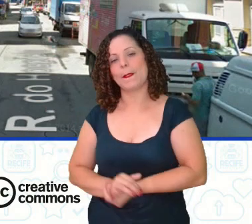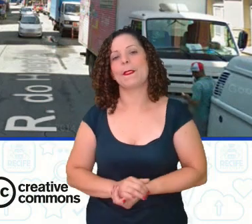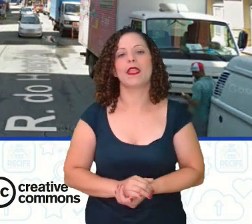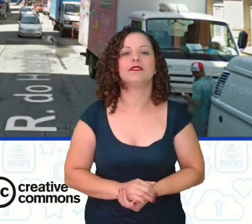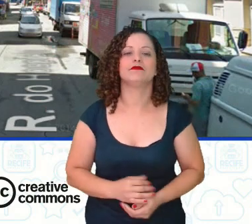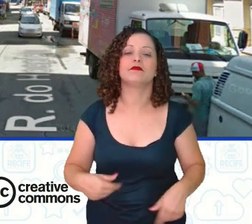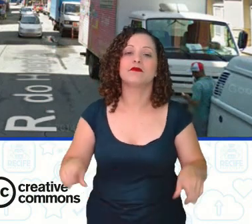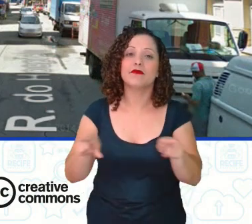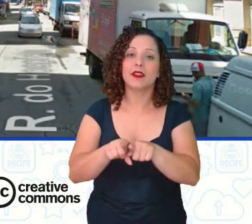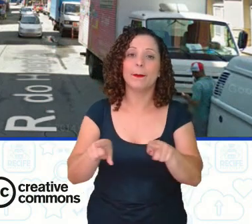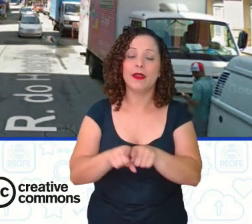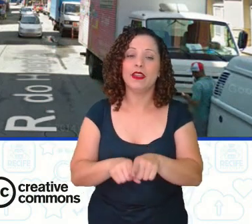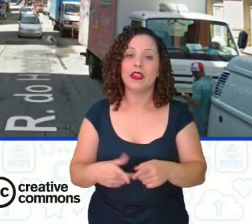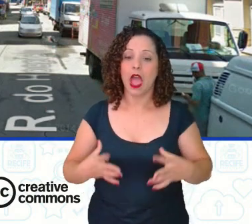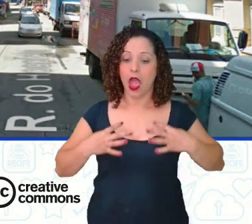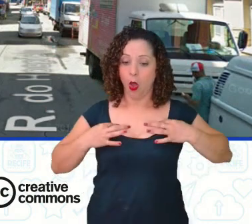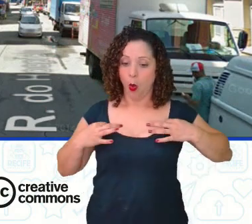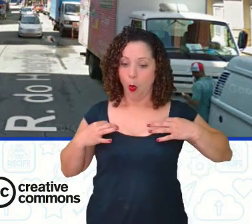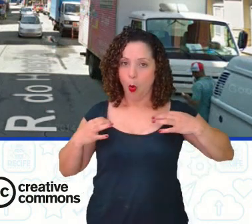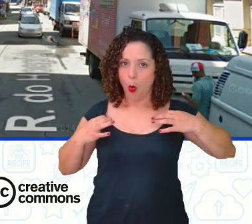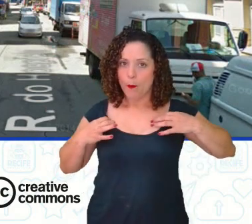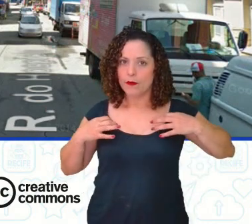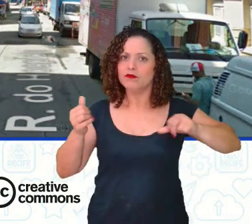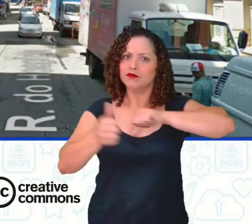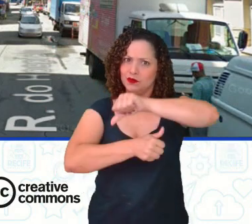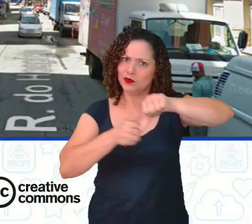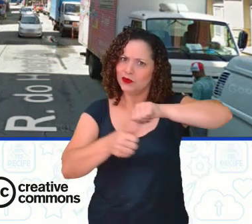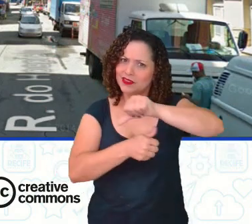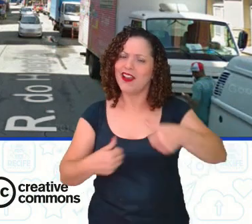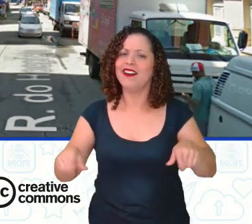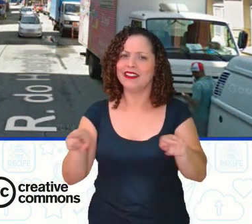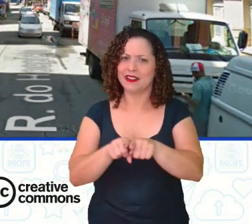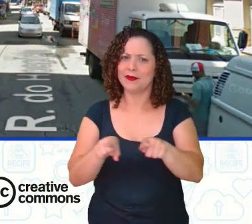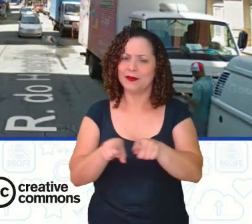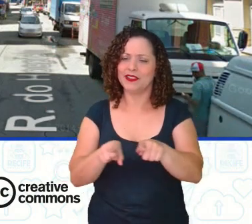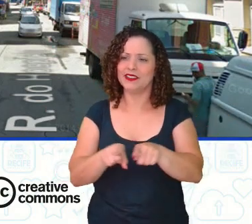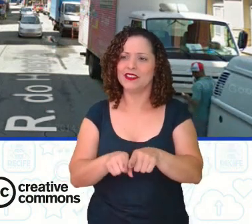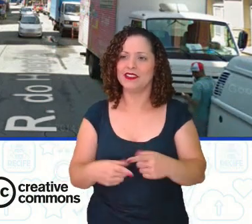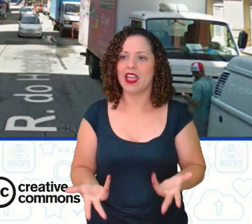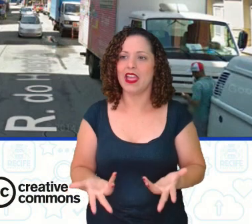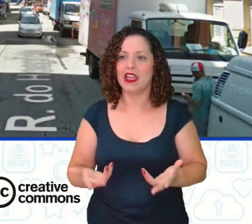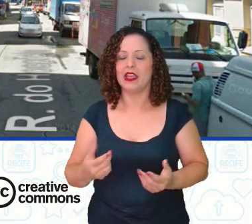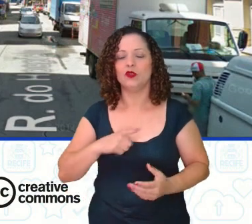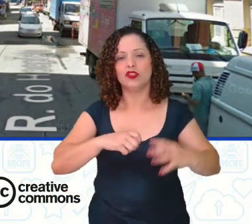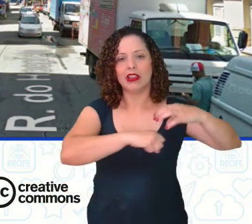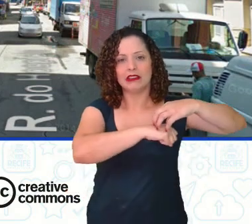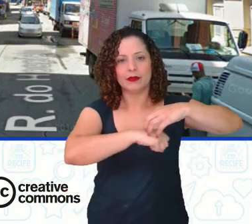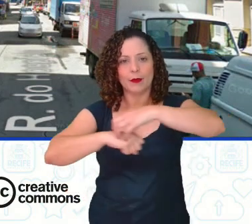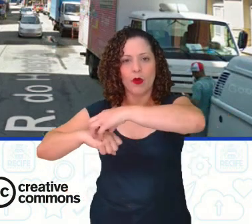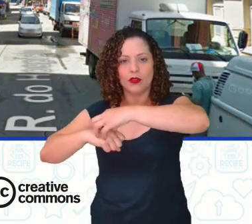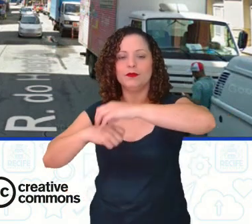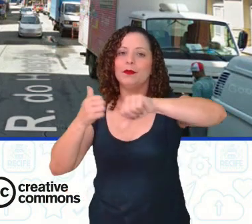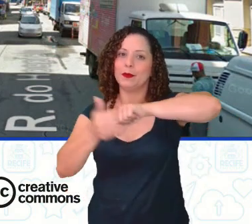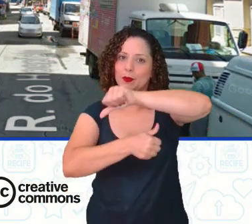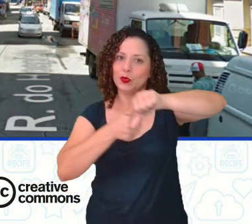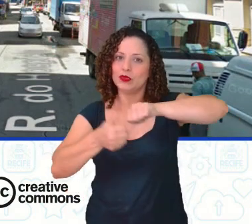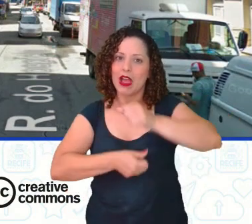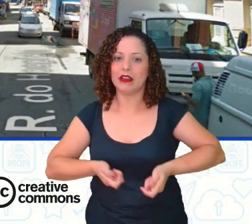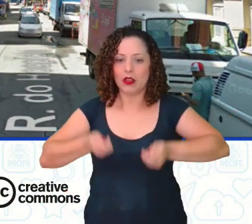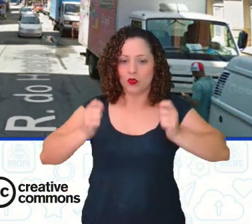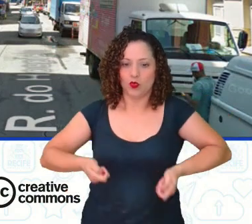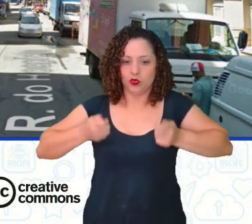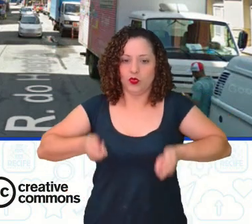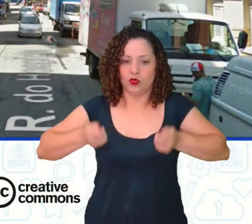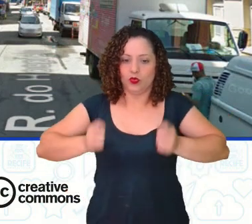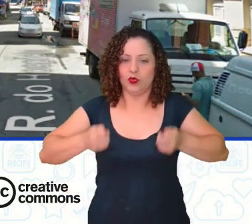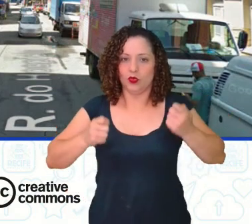questão das vestimentas, até isso muda. Até os veículos também mudam, né? A tração animal é deixada de lado,